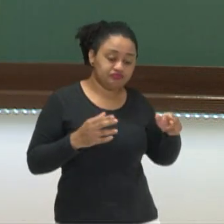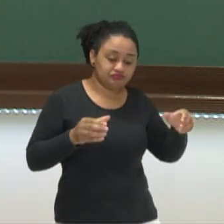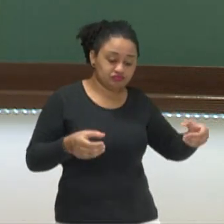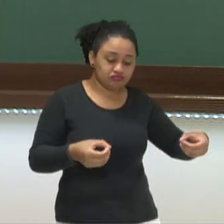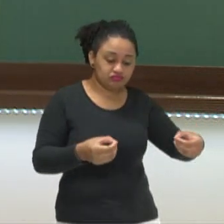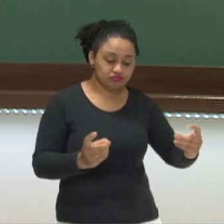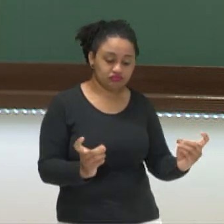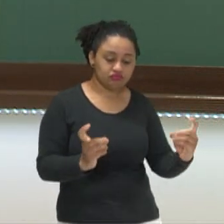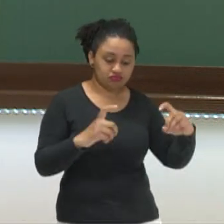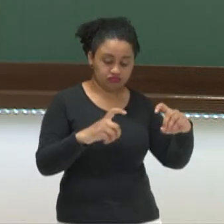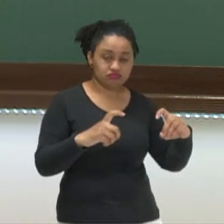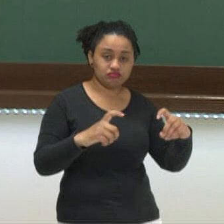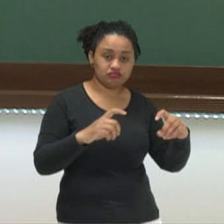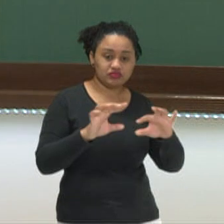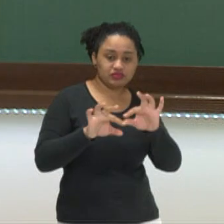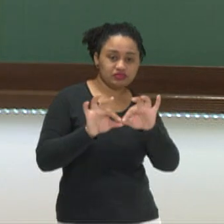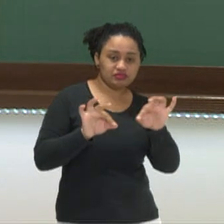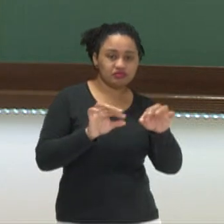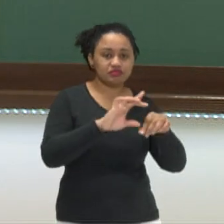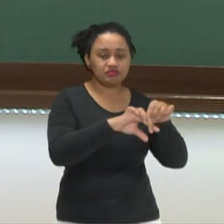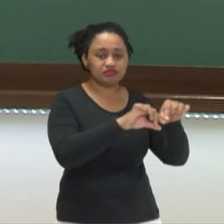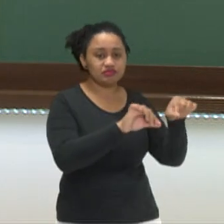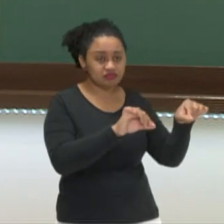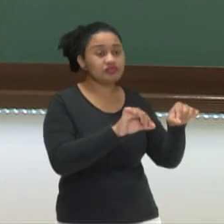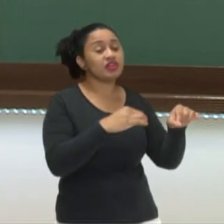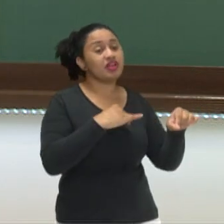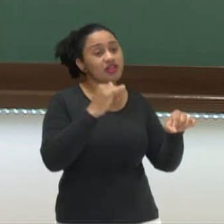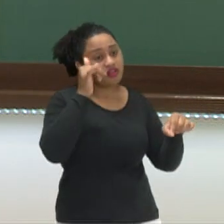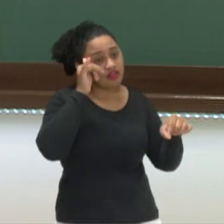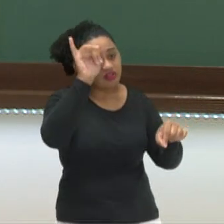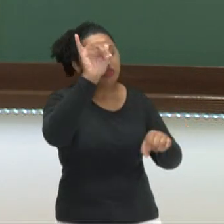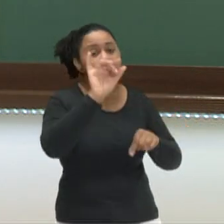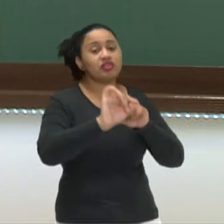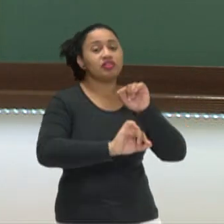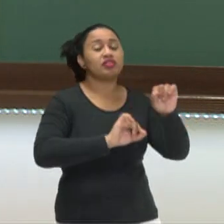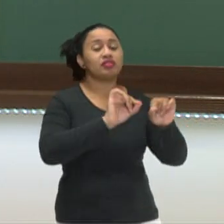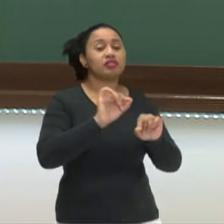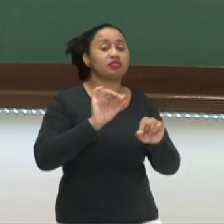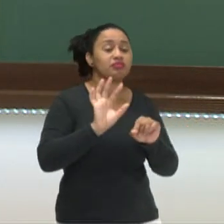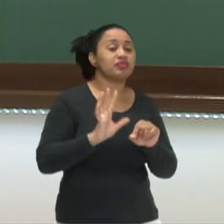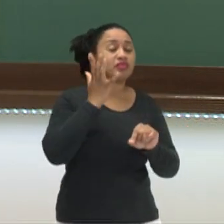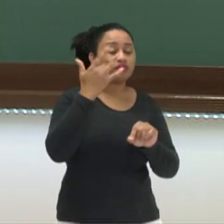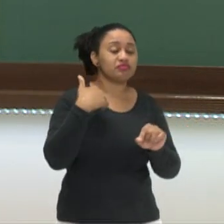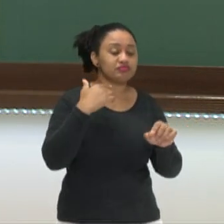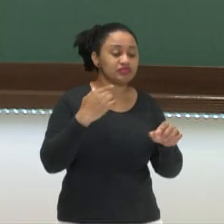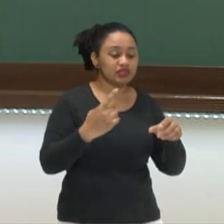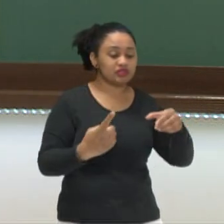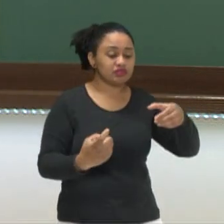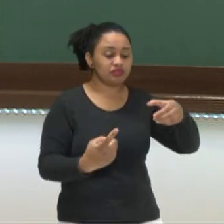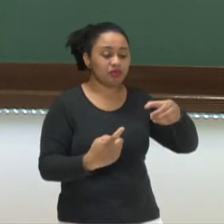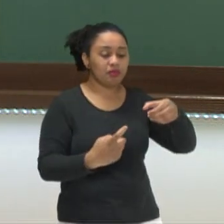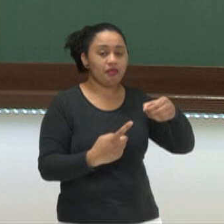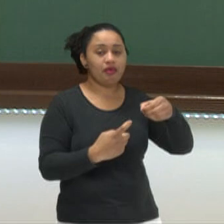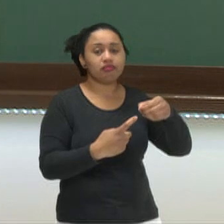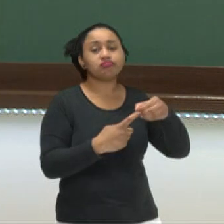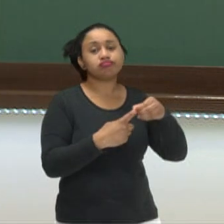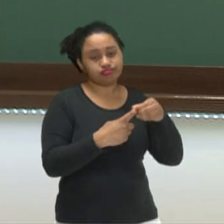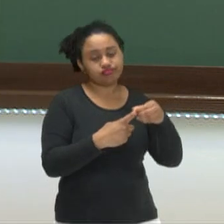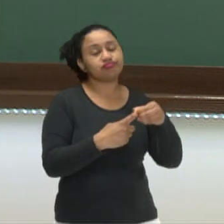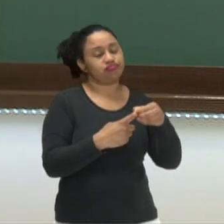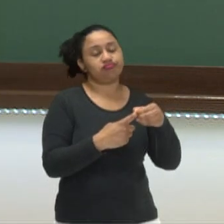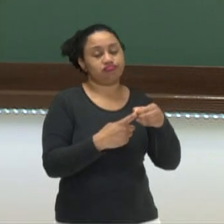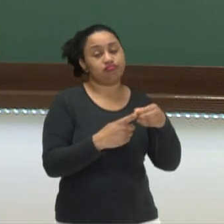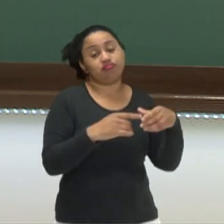e amarradas as tubas uterinas, impedindo que aconteça aquele encontro do